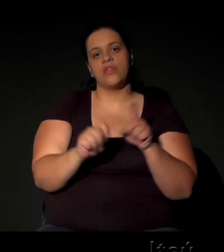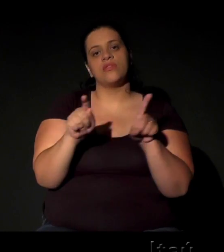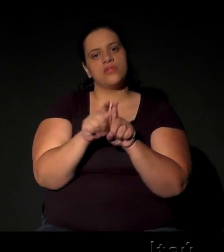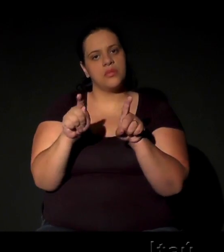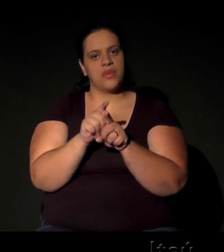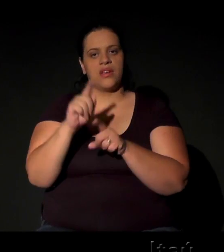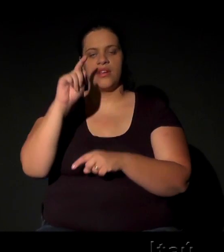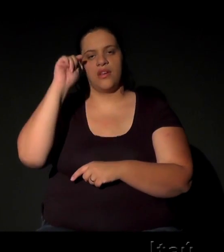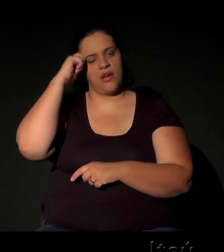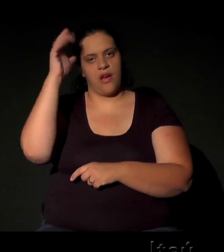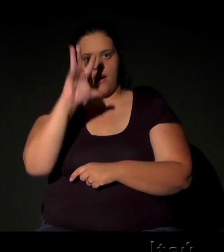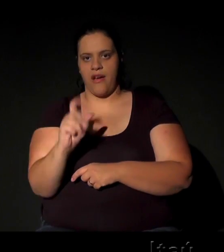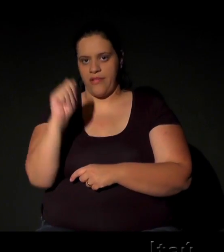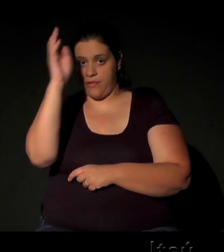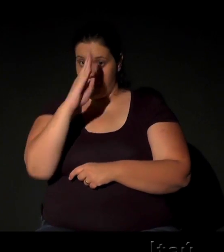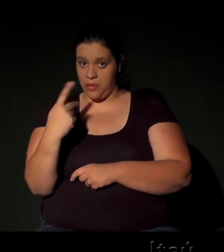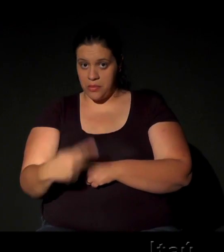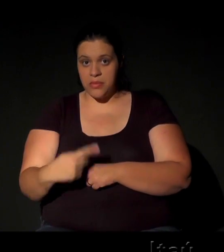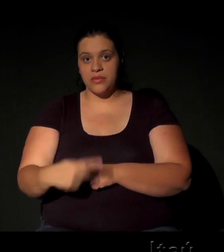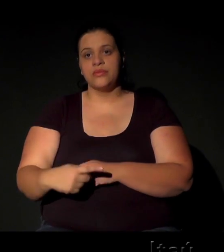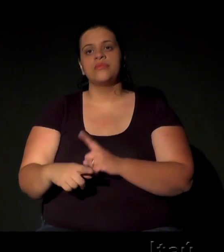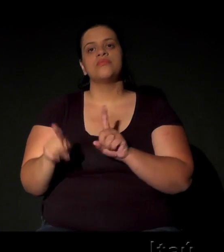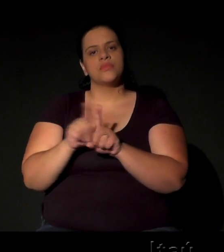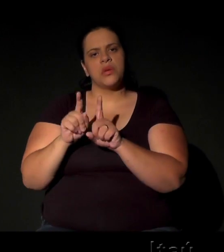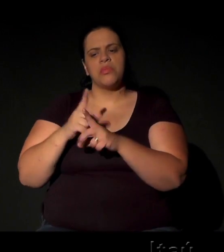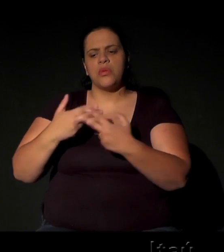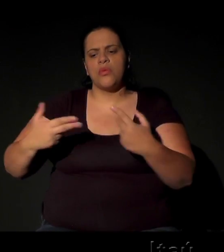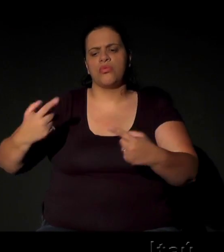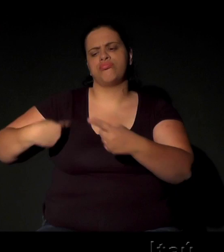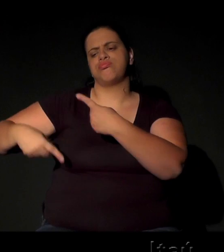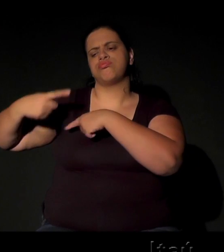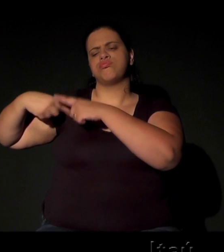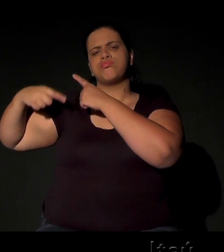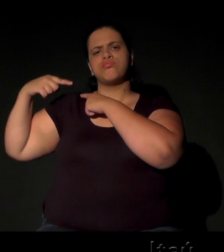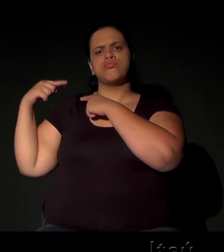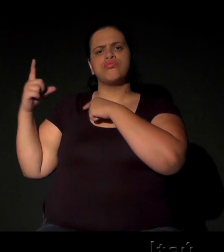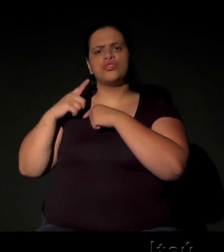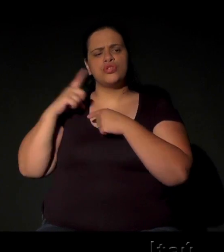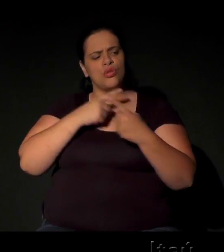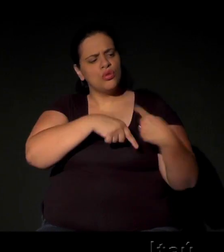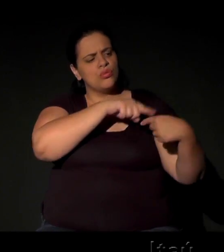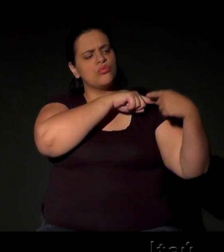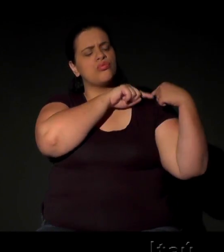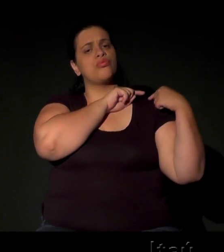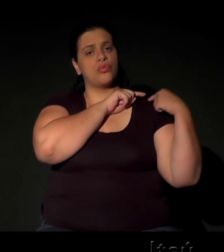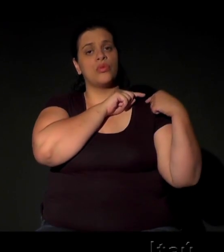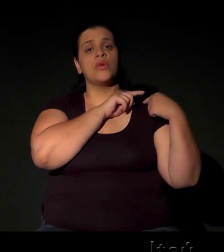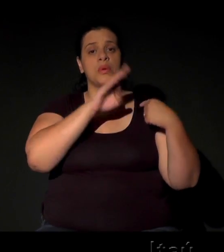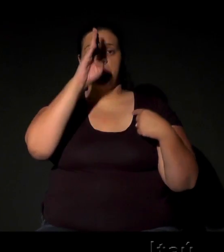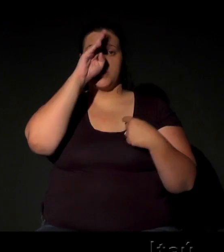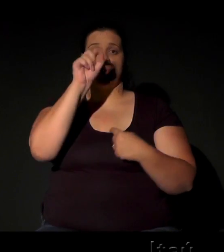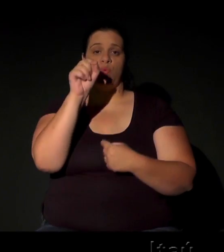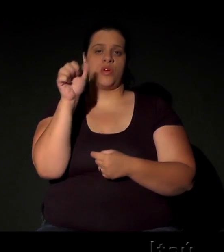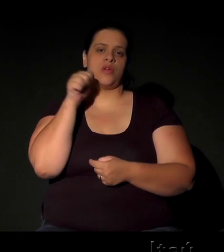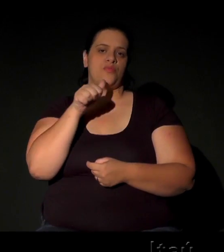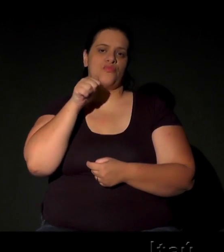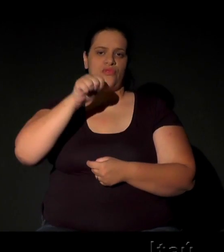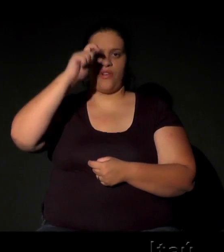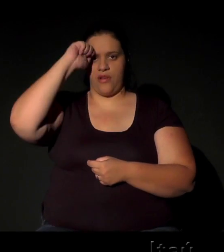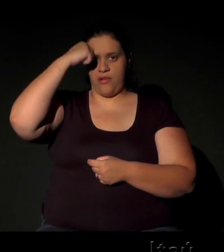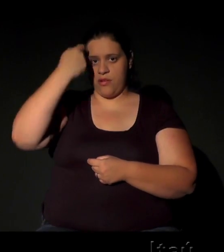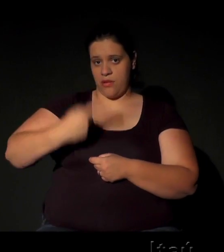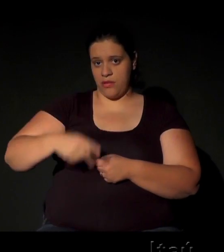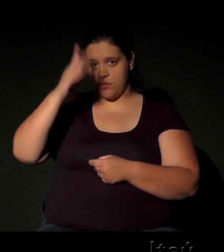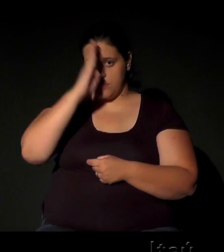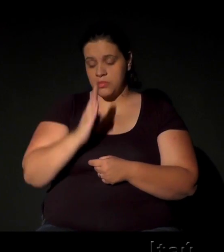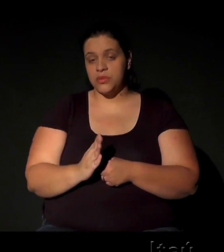das coisas que se mantiveram dos nossos ancestrais e das nossas ancestrais muito se deve às mulheres negras eh no Brasil